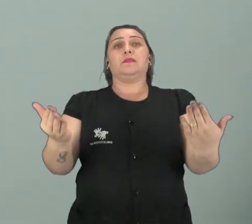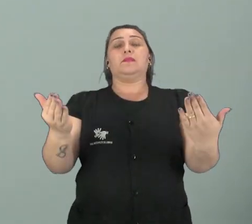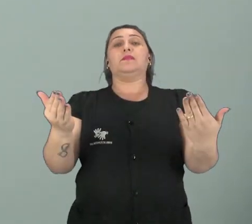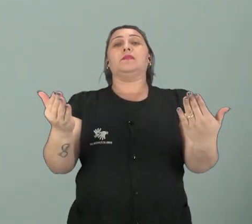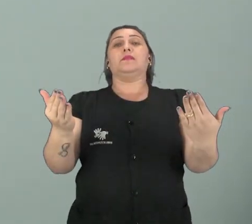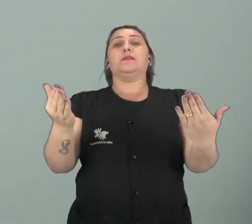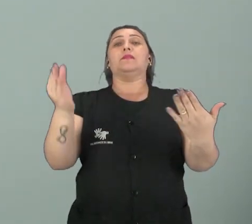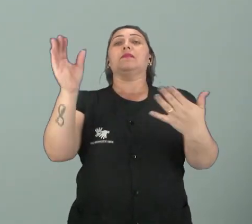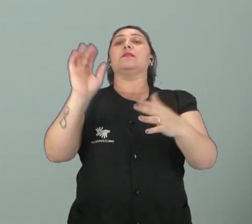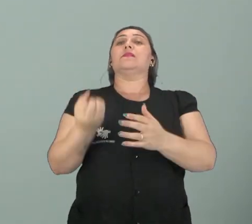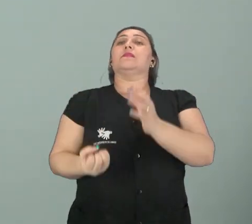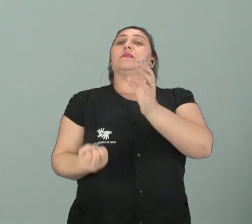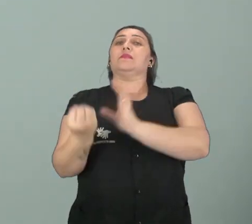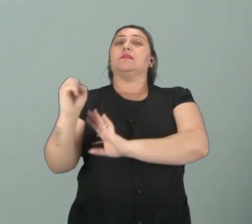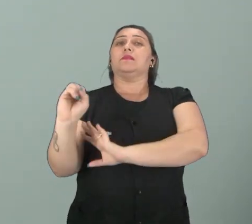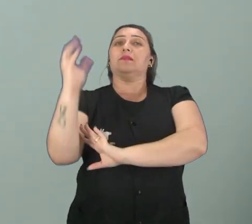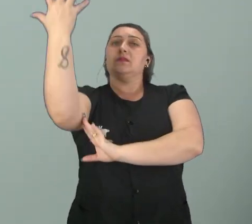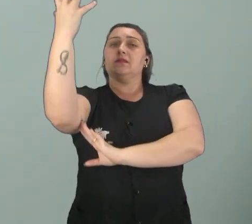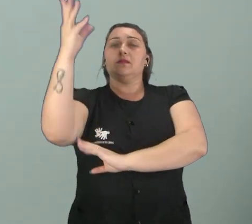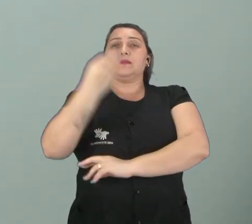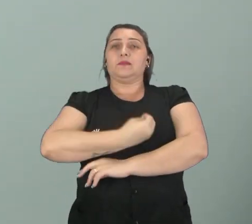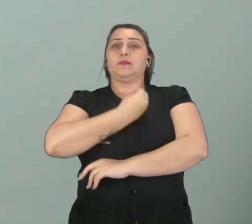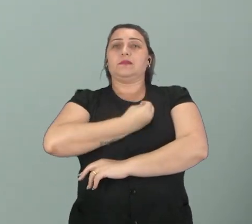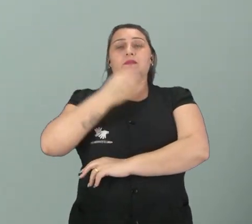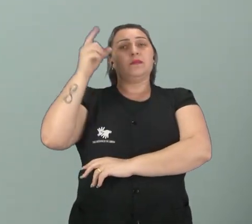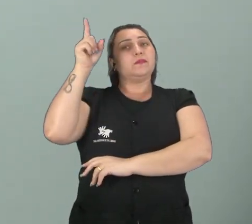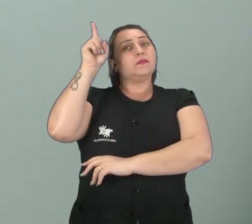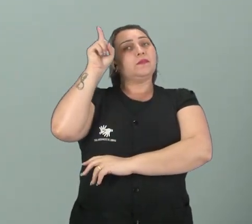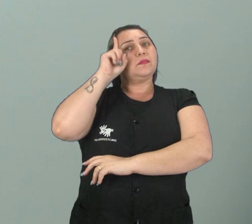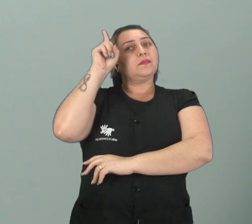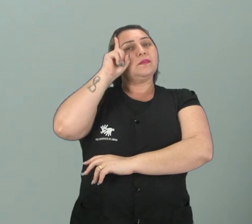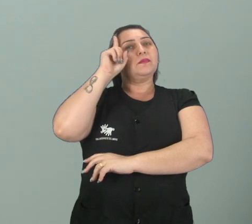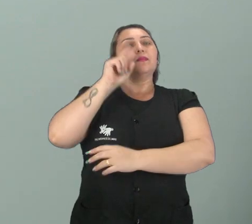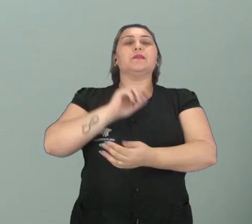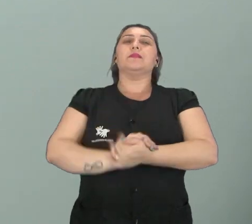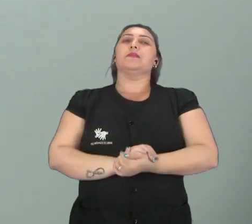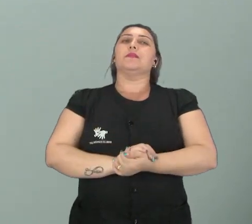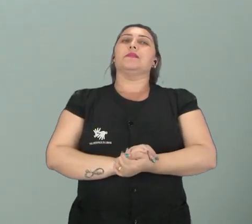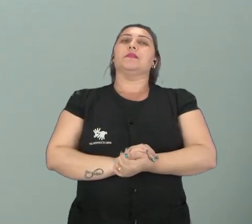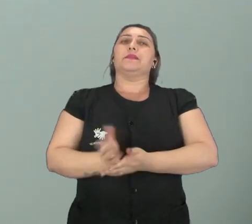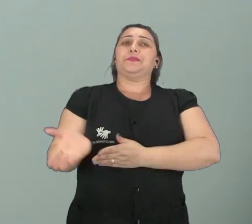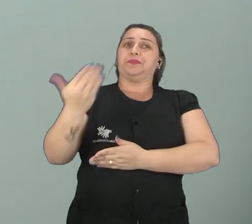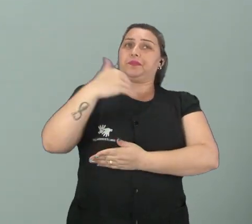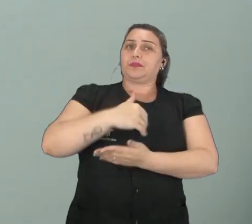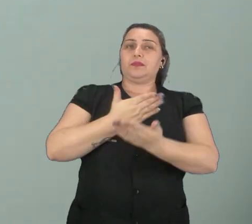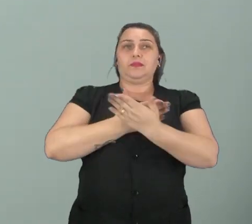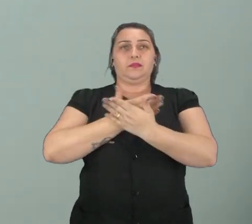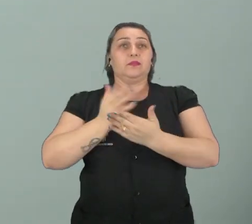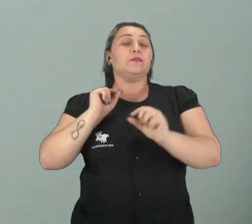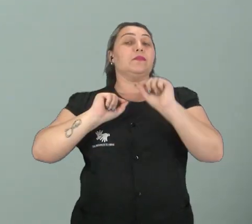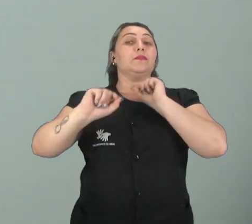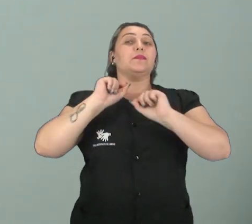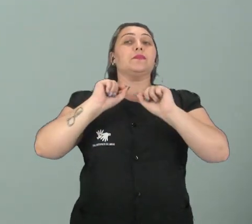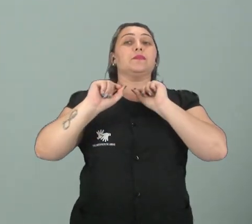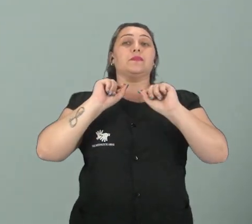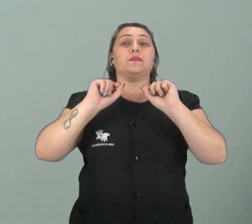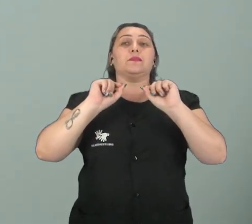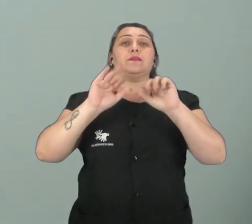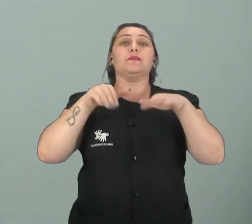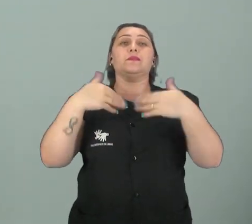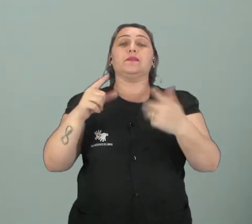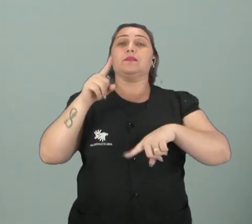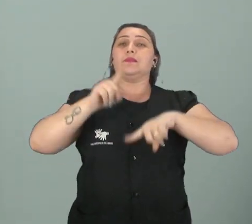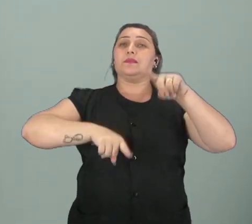da vida cotidiana que podemos associar a isso. Vamos lá? Então, para a gente começar, vamos lembrar o que